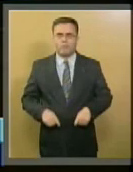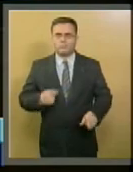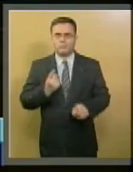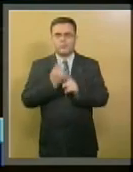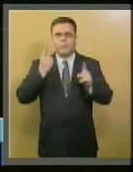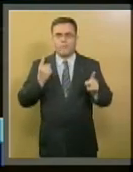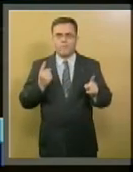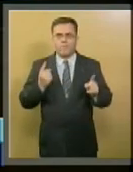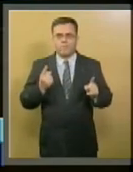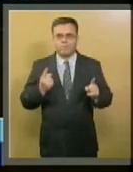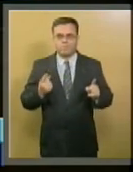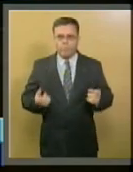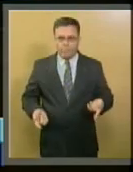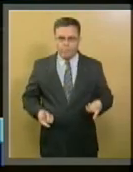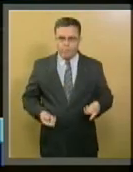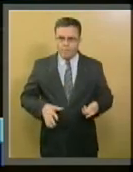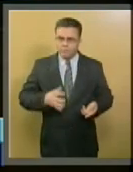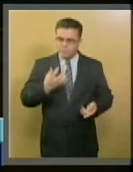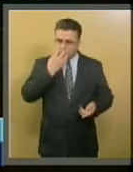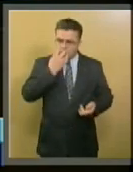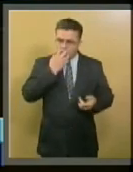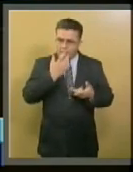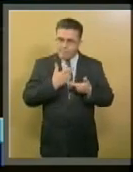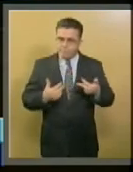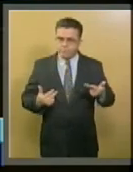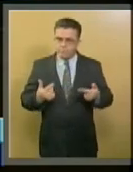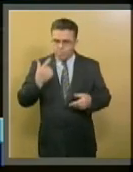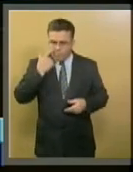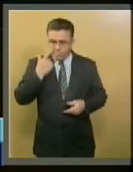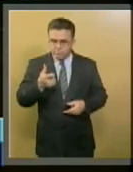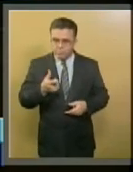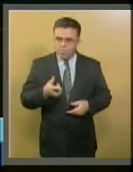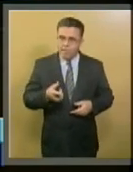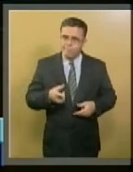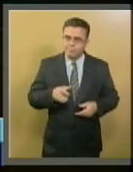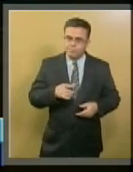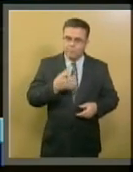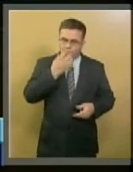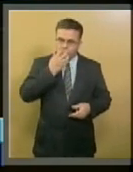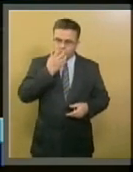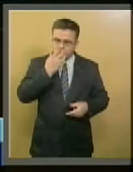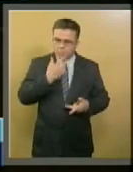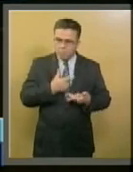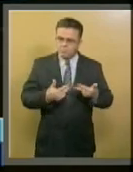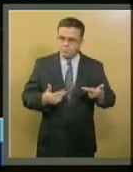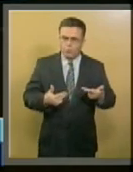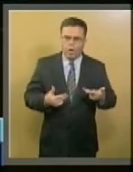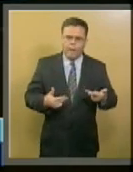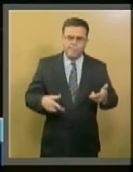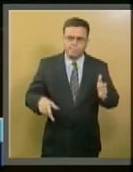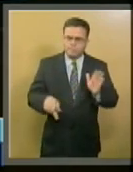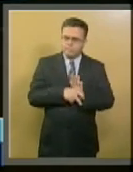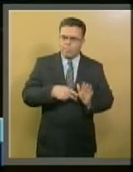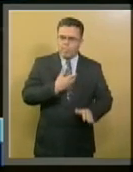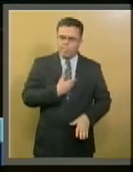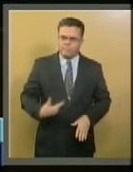rastreado. Cães, veja que são vira-latas, então eu peguei coisas, tudo só coisa pública, certo,